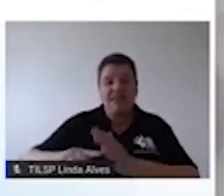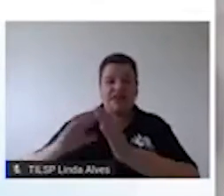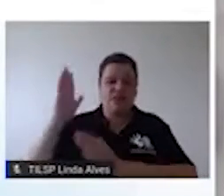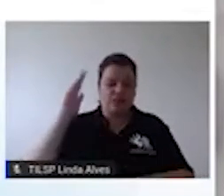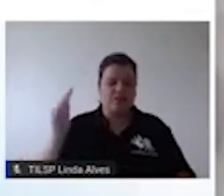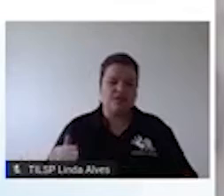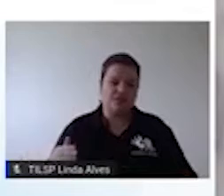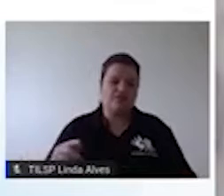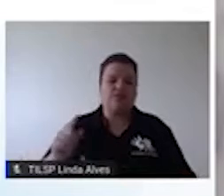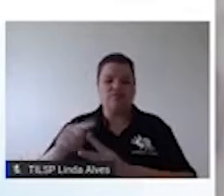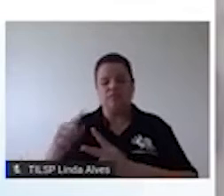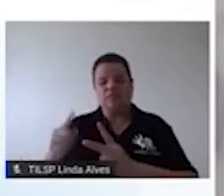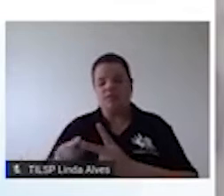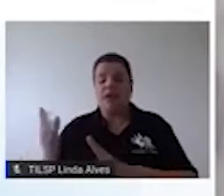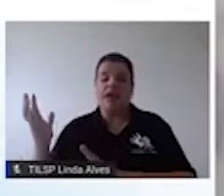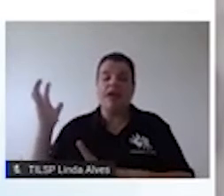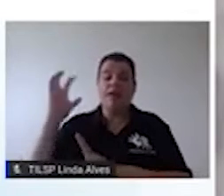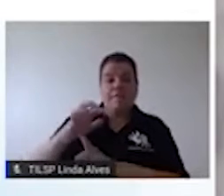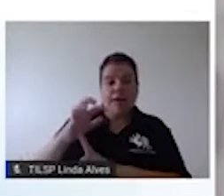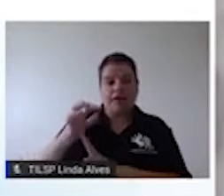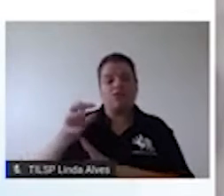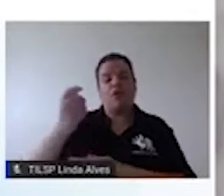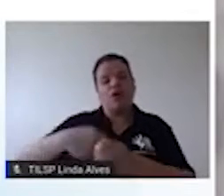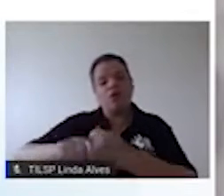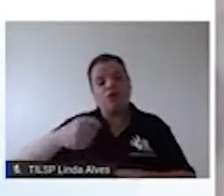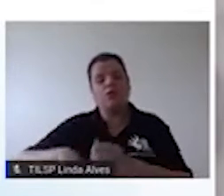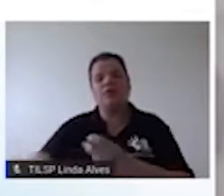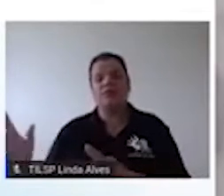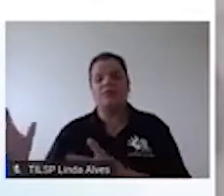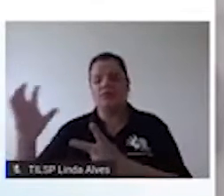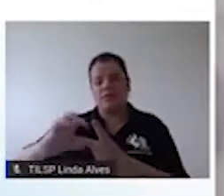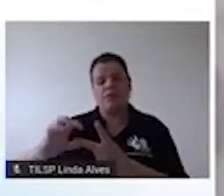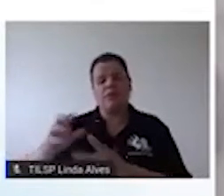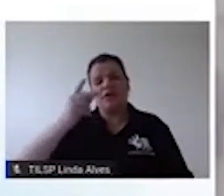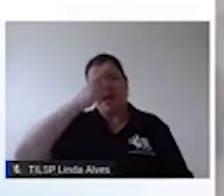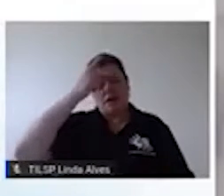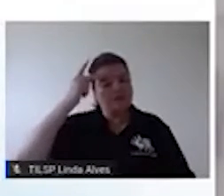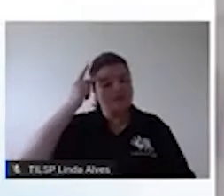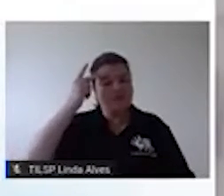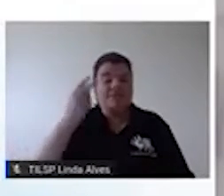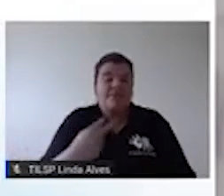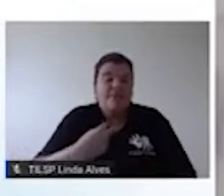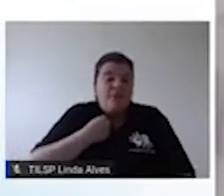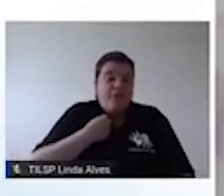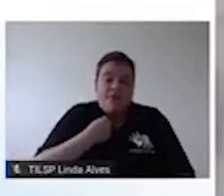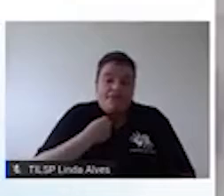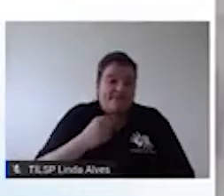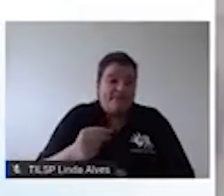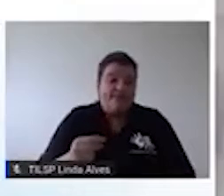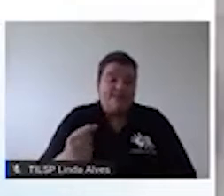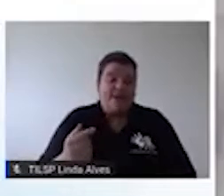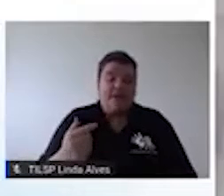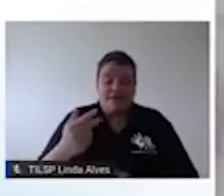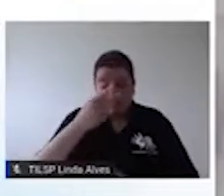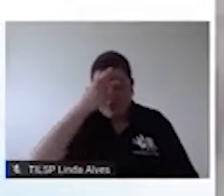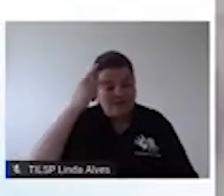2 motivos, pelo impacto econômico e pelo impacto também nas pessoas que não podem fazer. Quer dizer, um